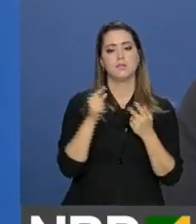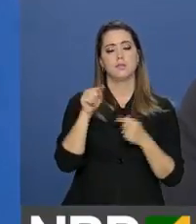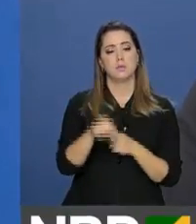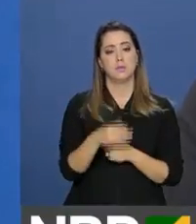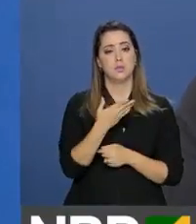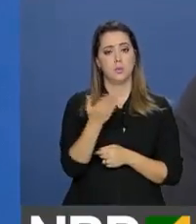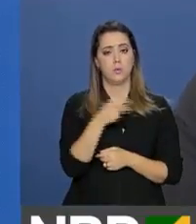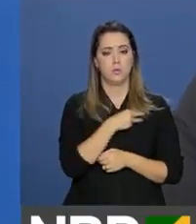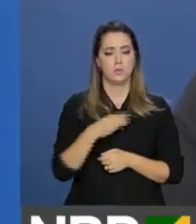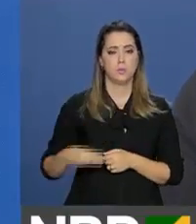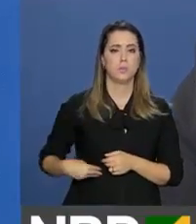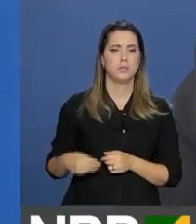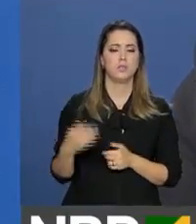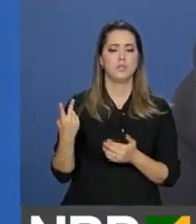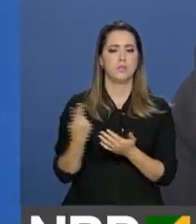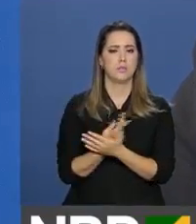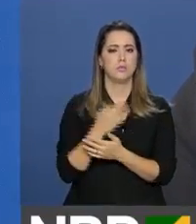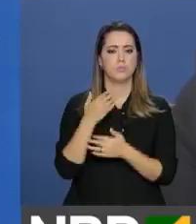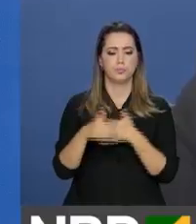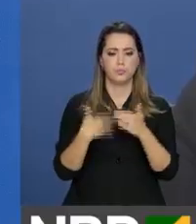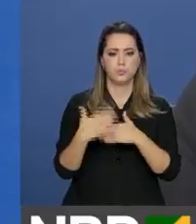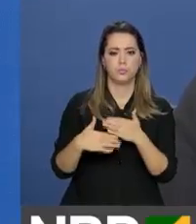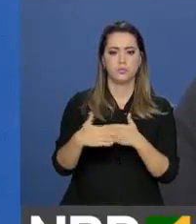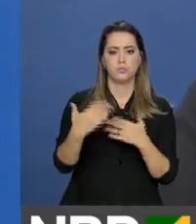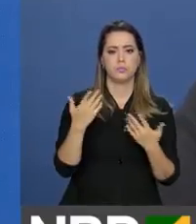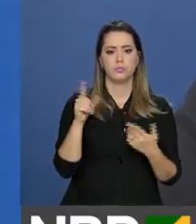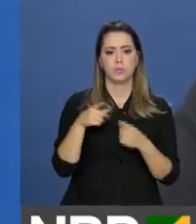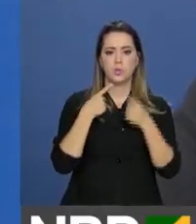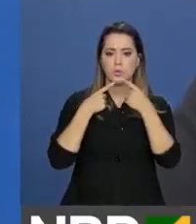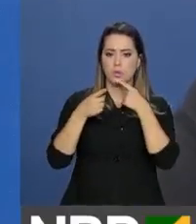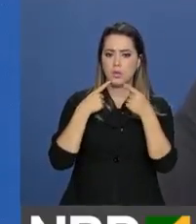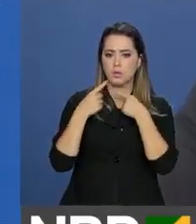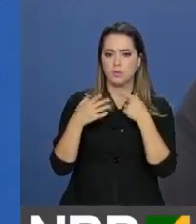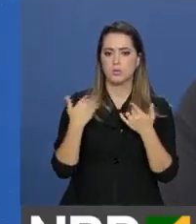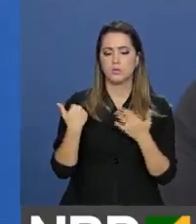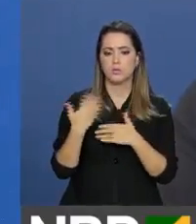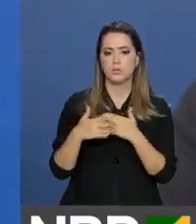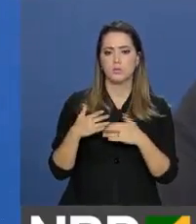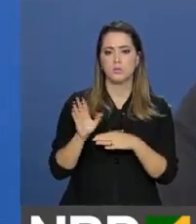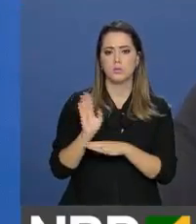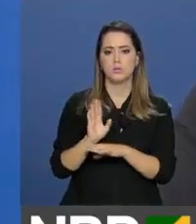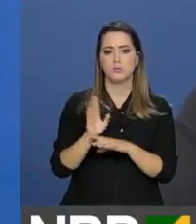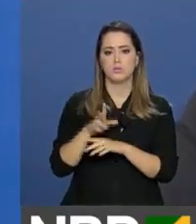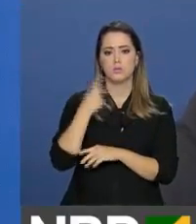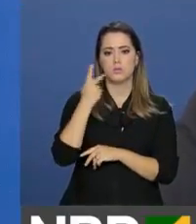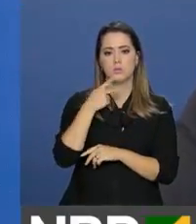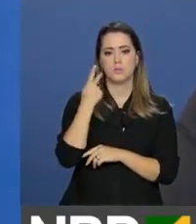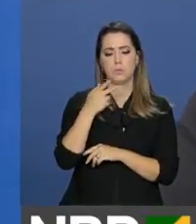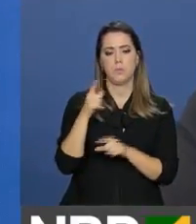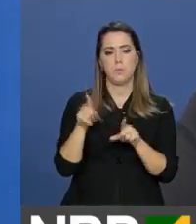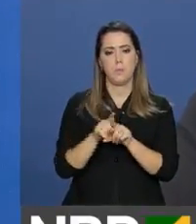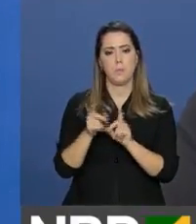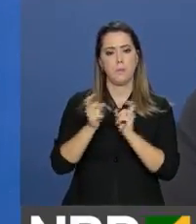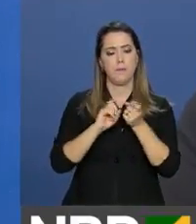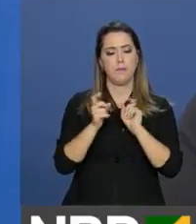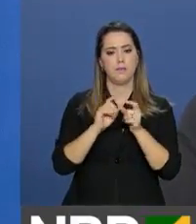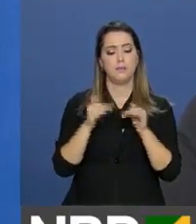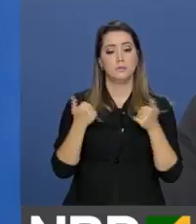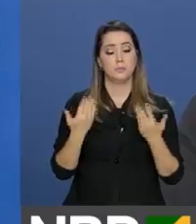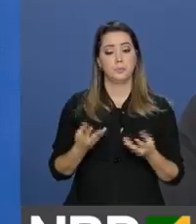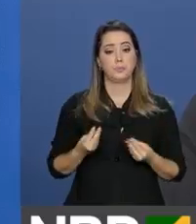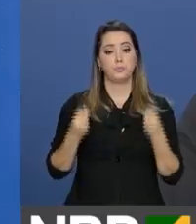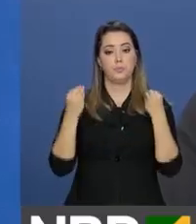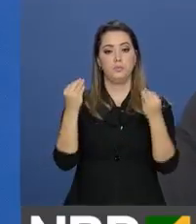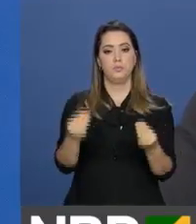Fernando Coelho e o Marcos Jorge levarão adiante. É o diálogo que vai alimentando as políticas administrativas.